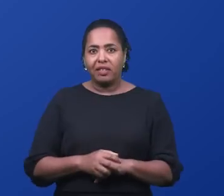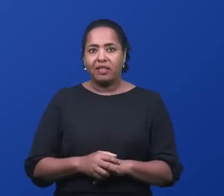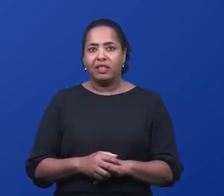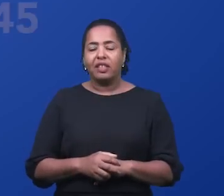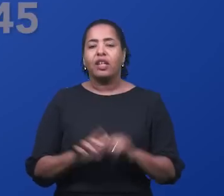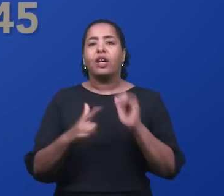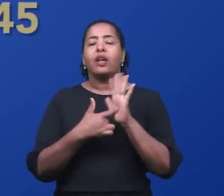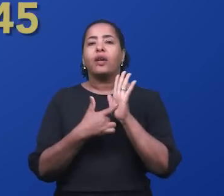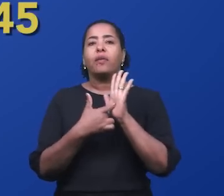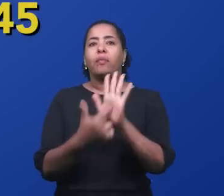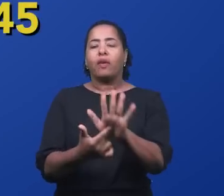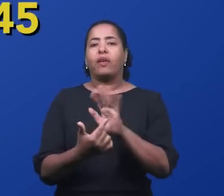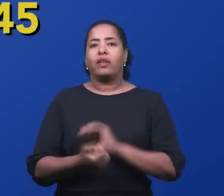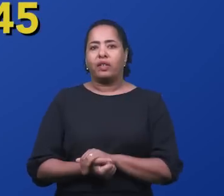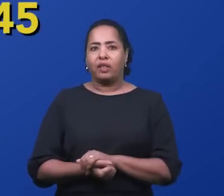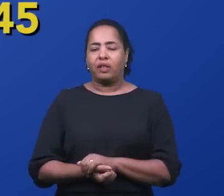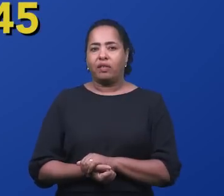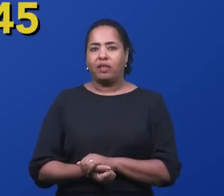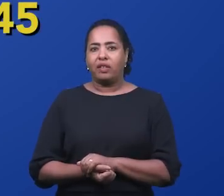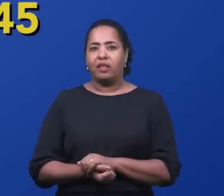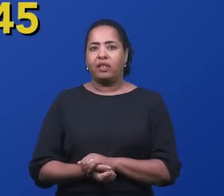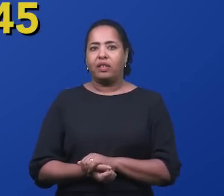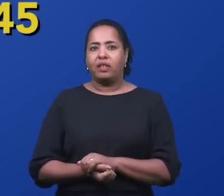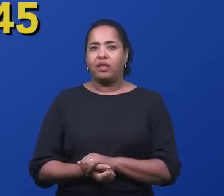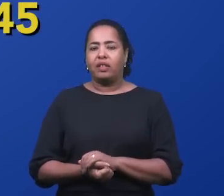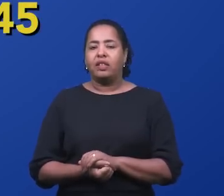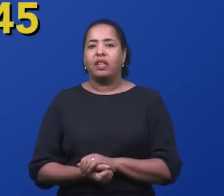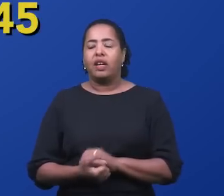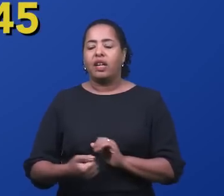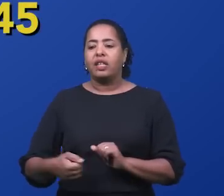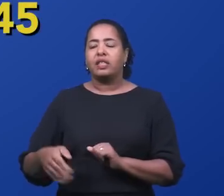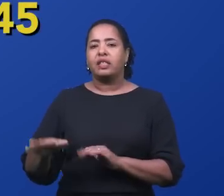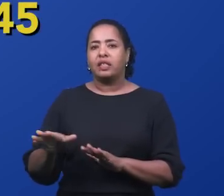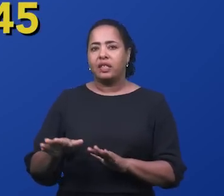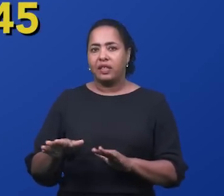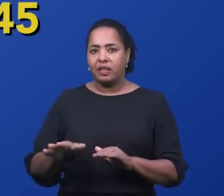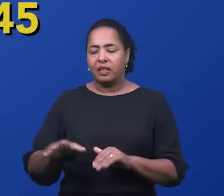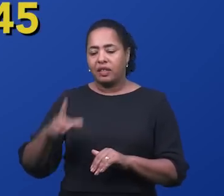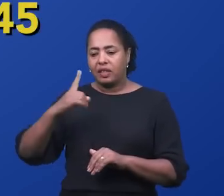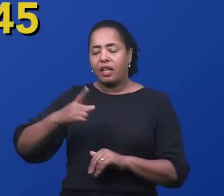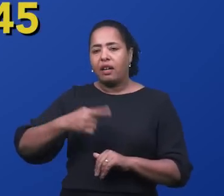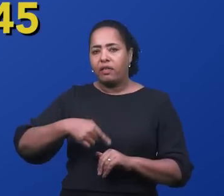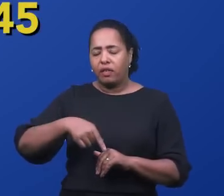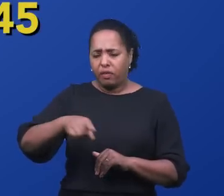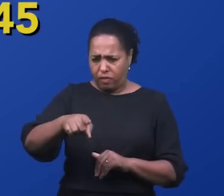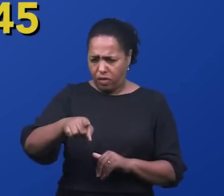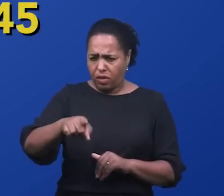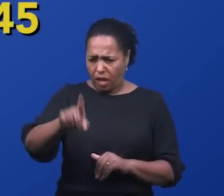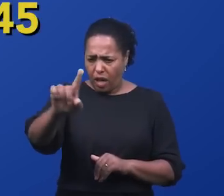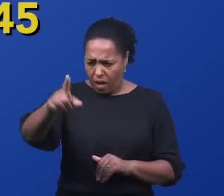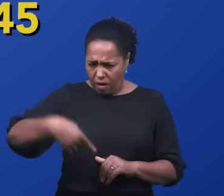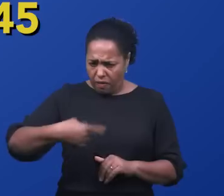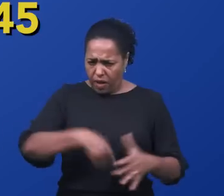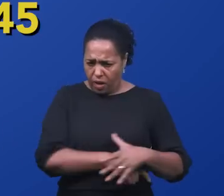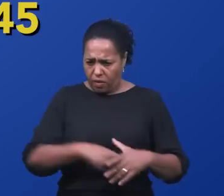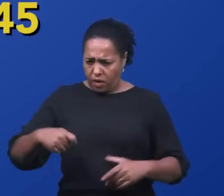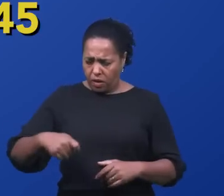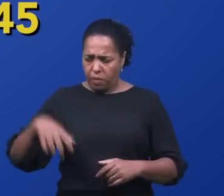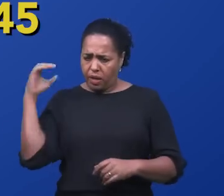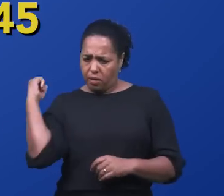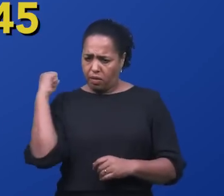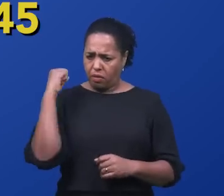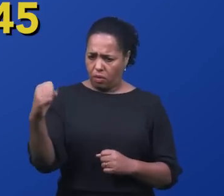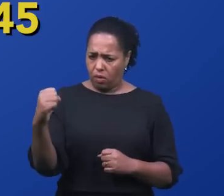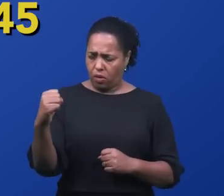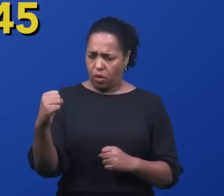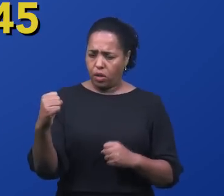17:45, que diz assim: Davi, porém, disse aos filisteus: Tu vem a mim com espada e